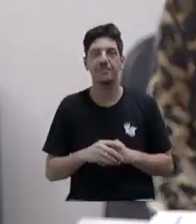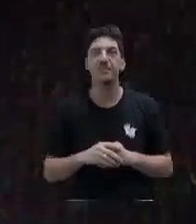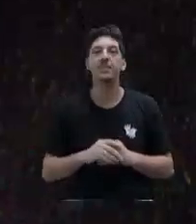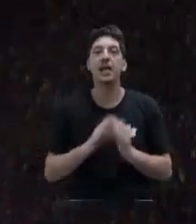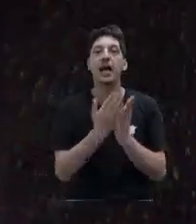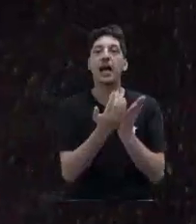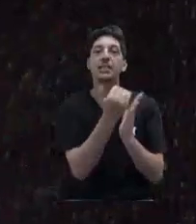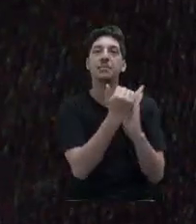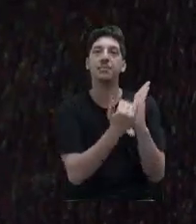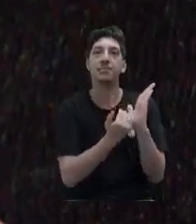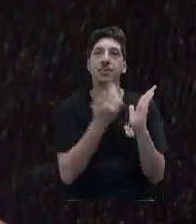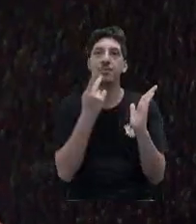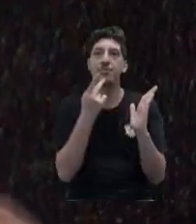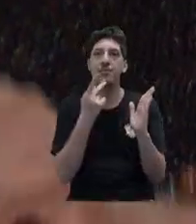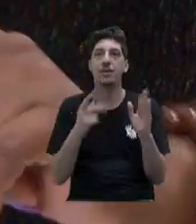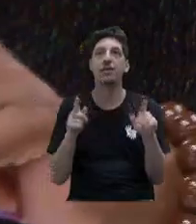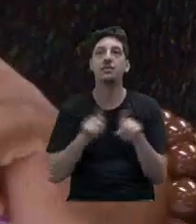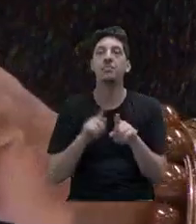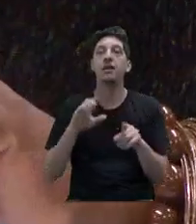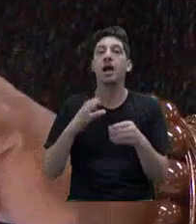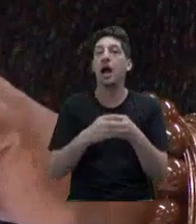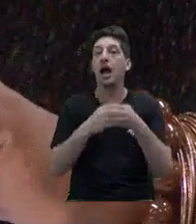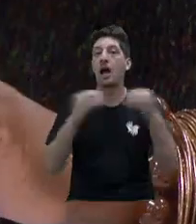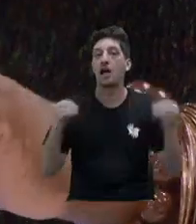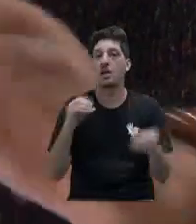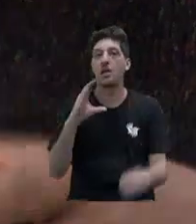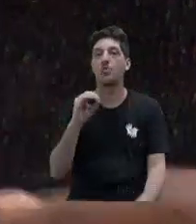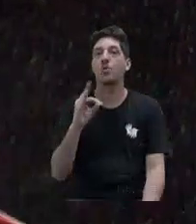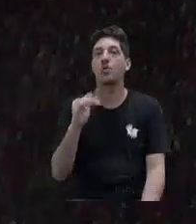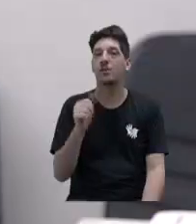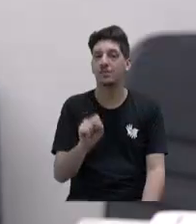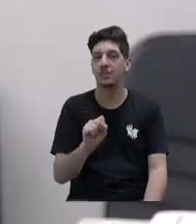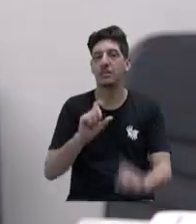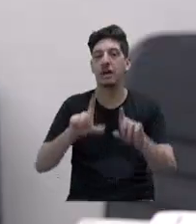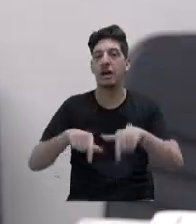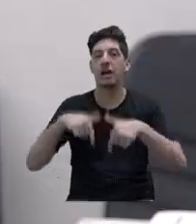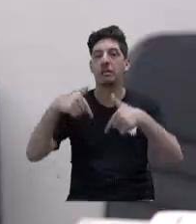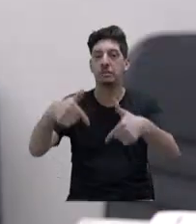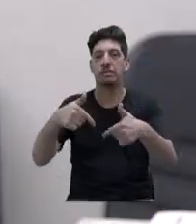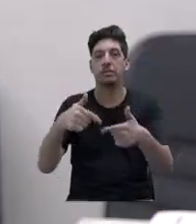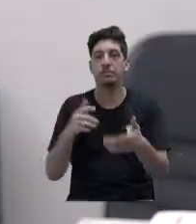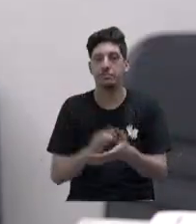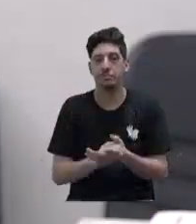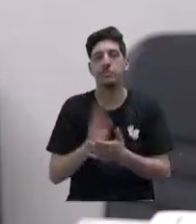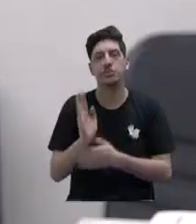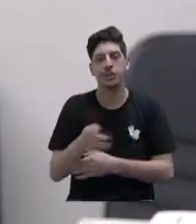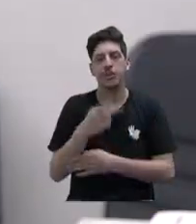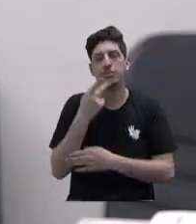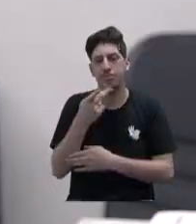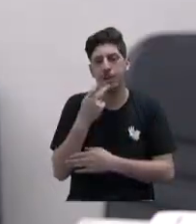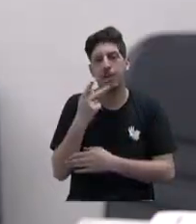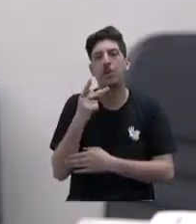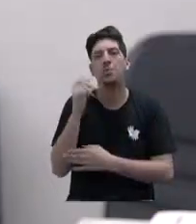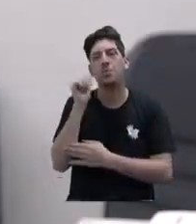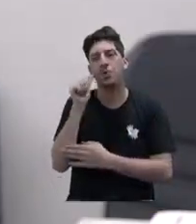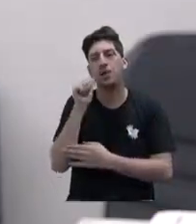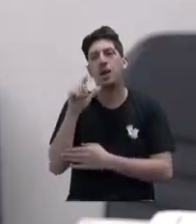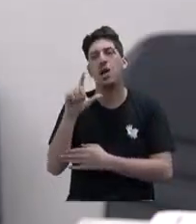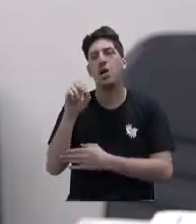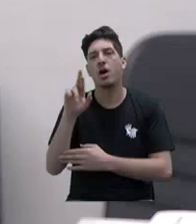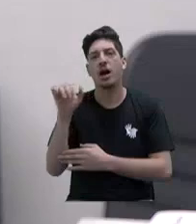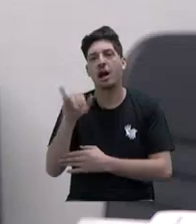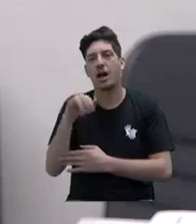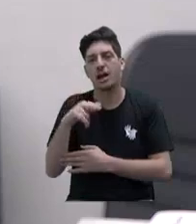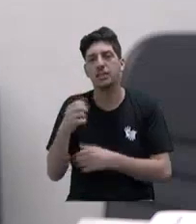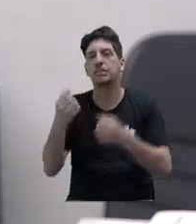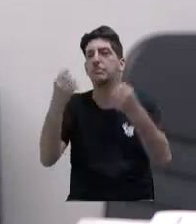cartilha prevê também cotas, então, tem ações afirmativas. Então, eu vi a Lohane falando sobre como vai ser o edital, que data